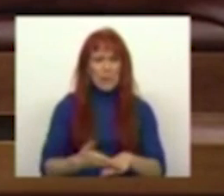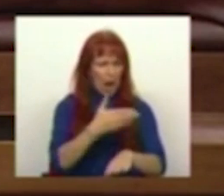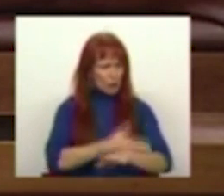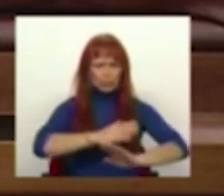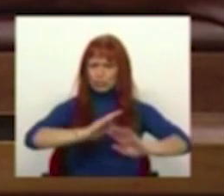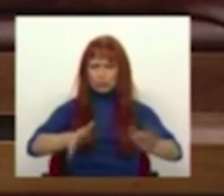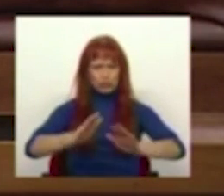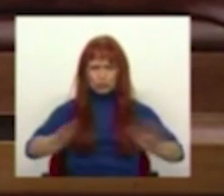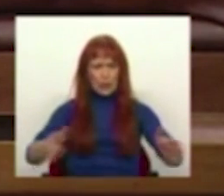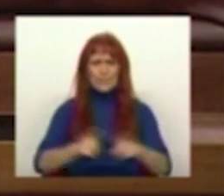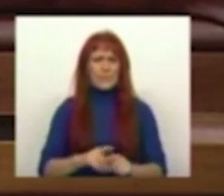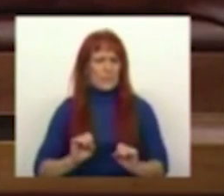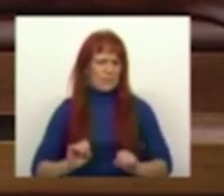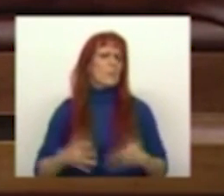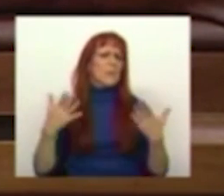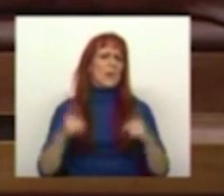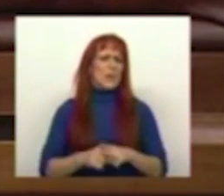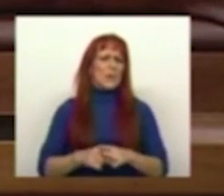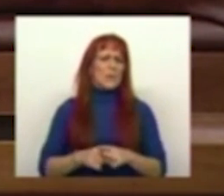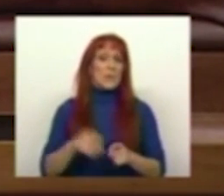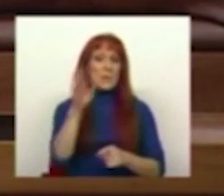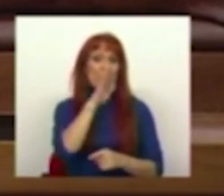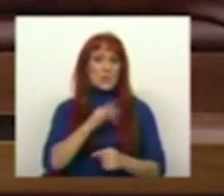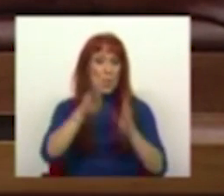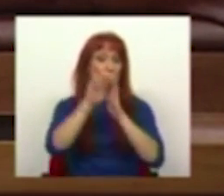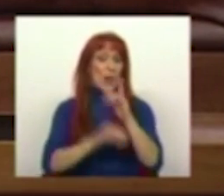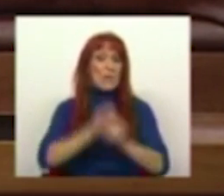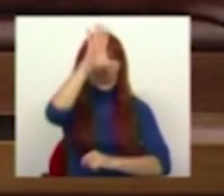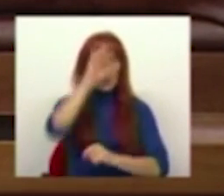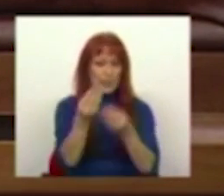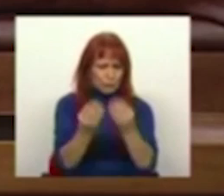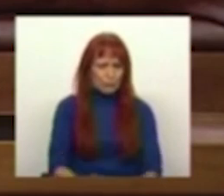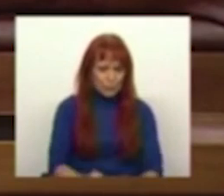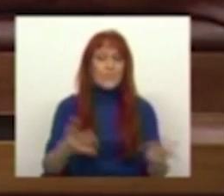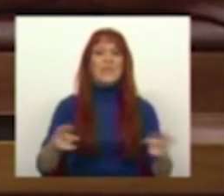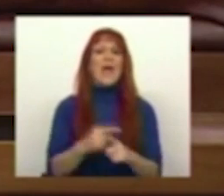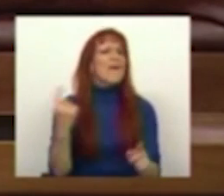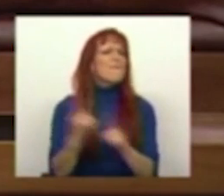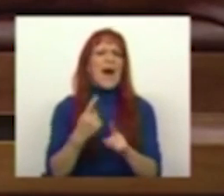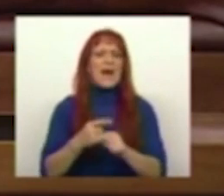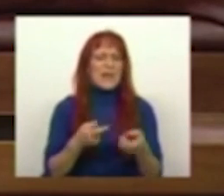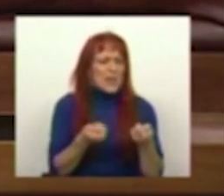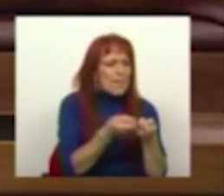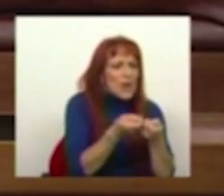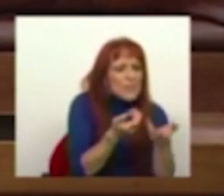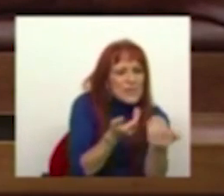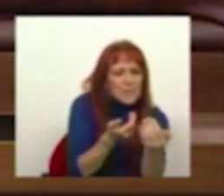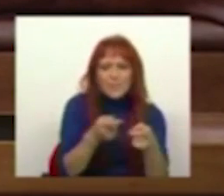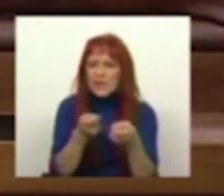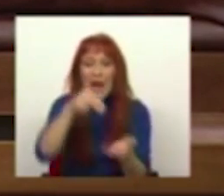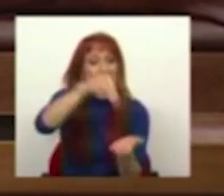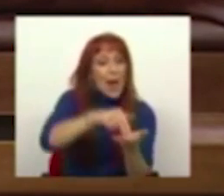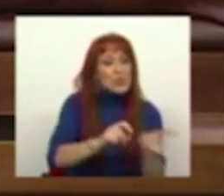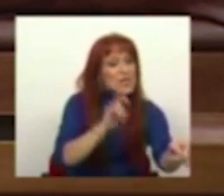feito, aliás, logo na discussão do programa do Governo, com várias aproximações às